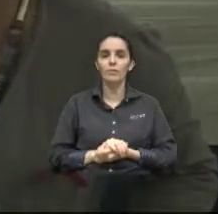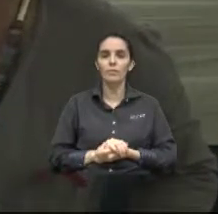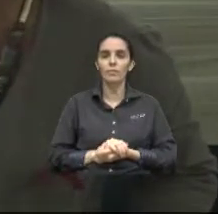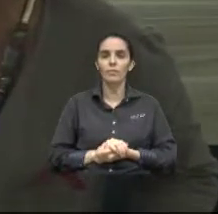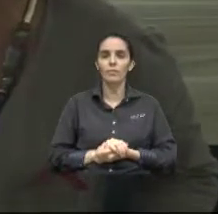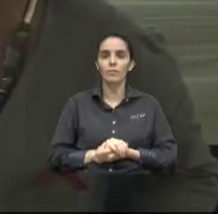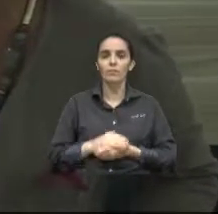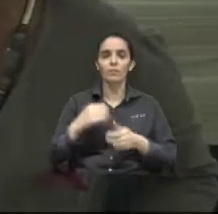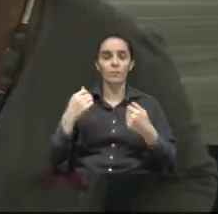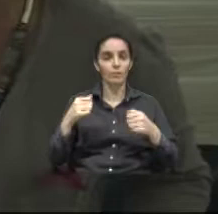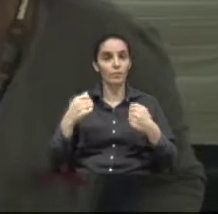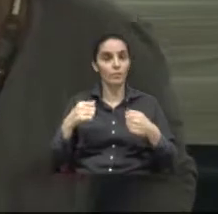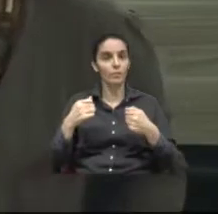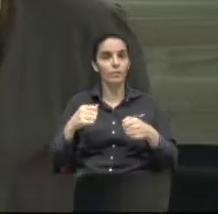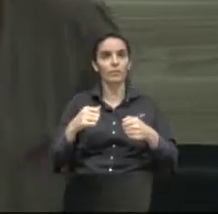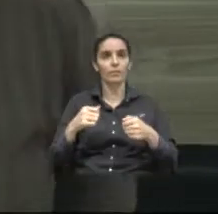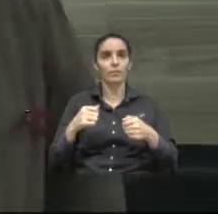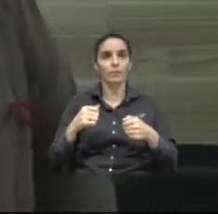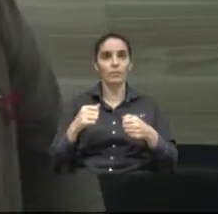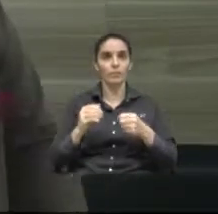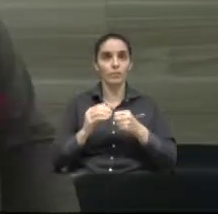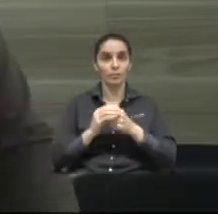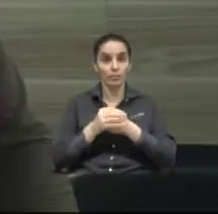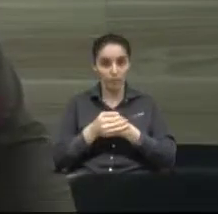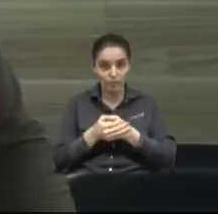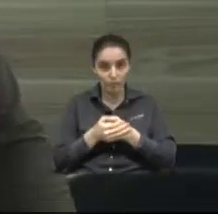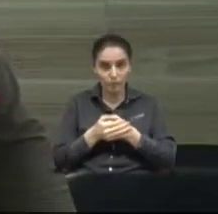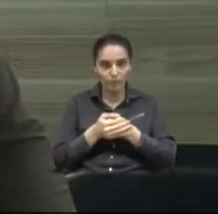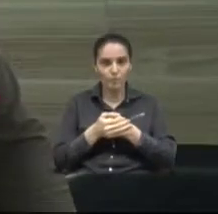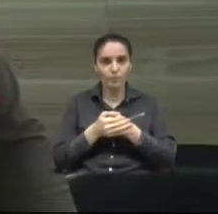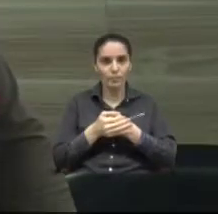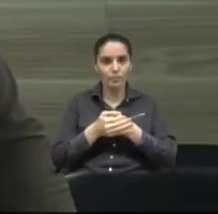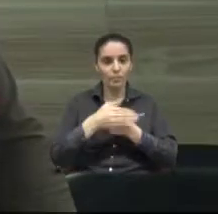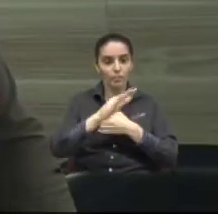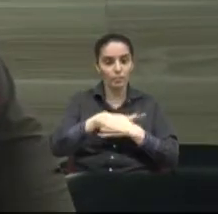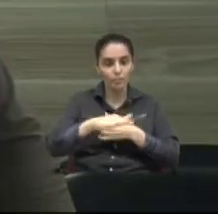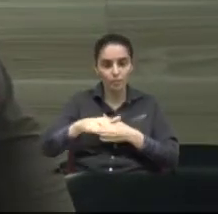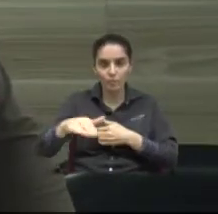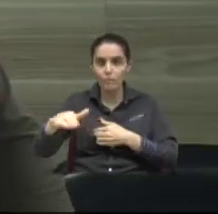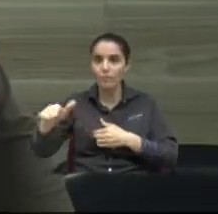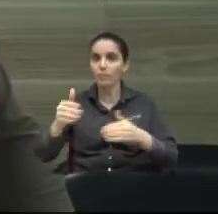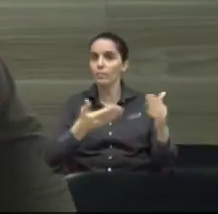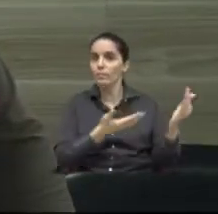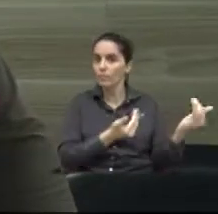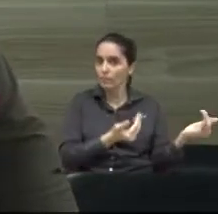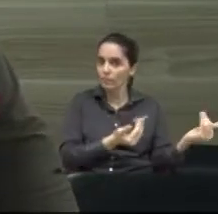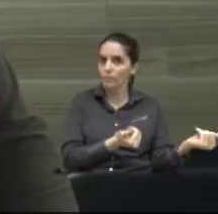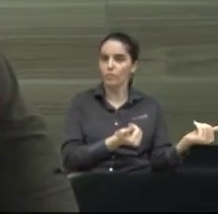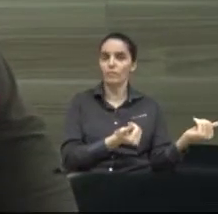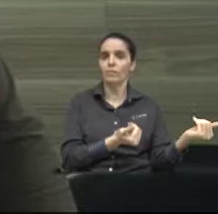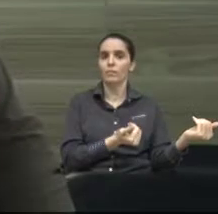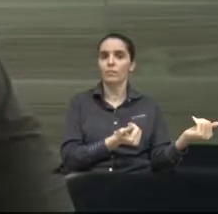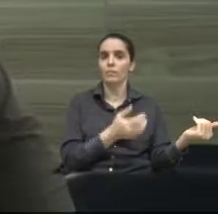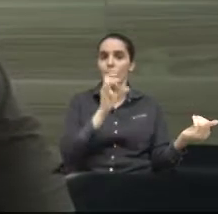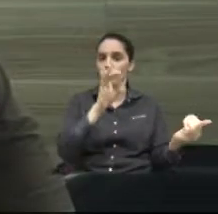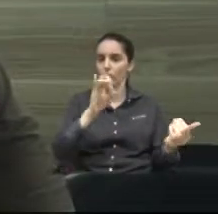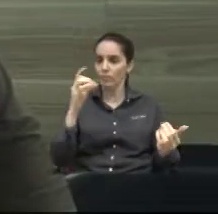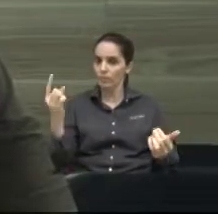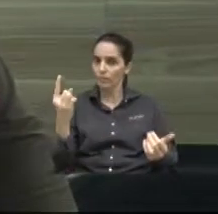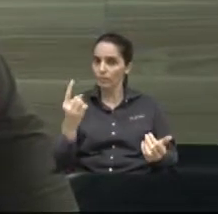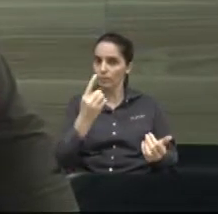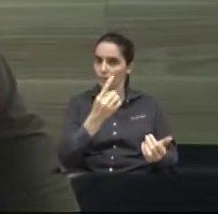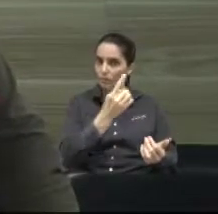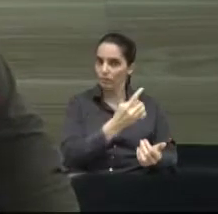este aparato que temos em defesa das crianças e adolescentes, que cada um faça a sua